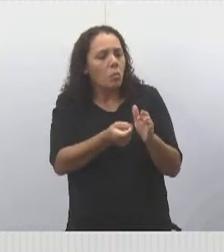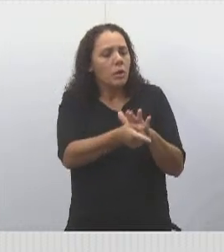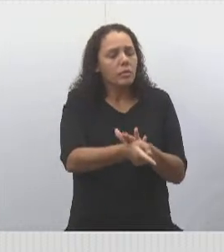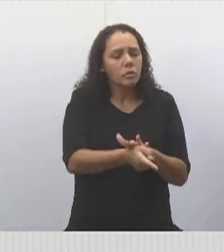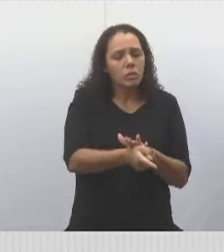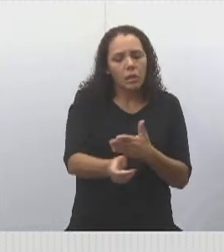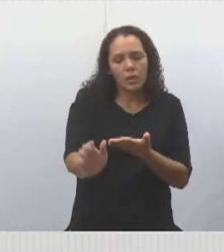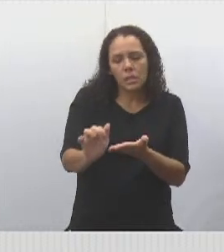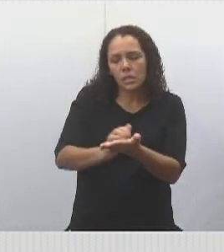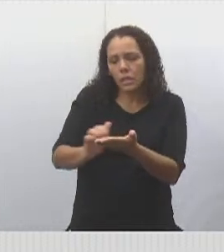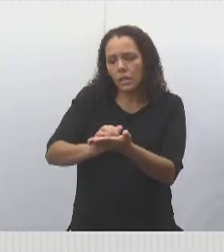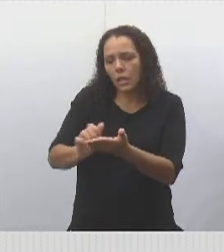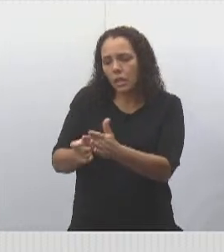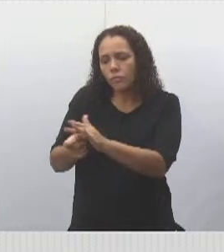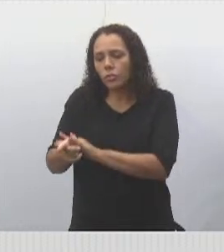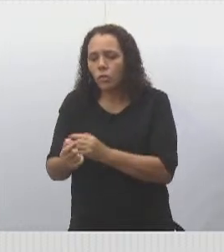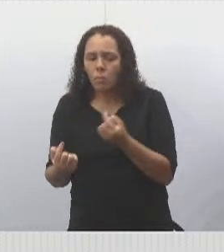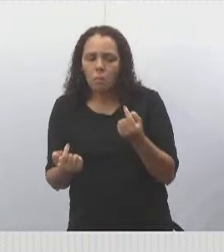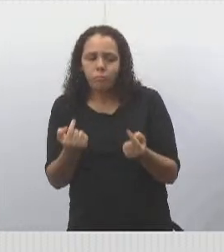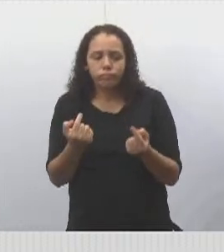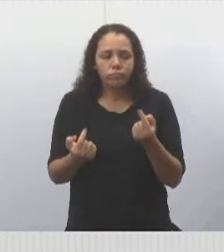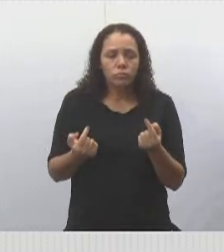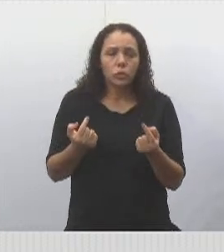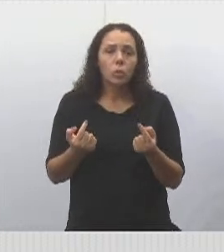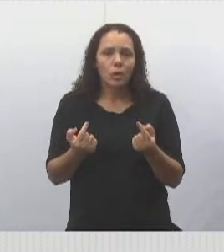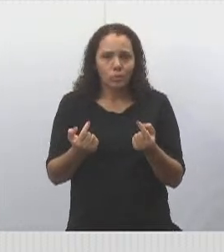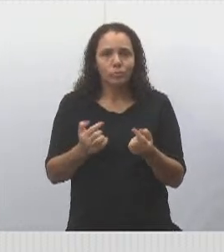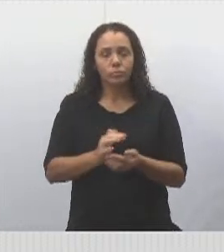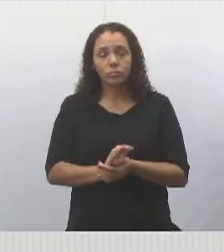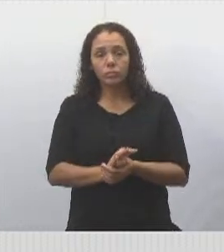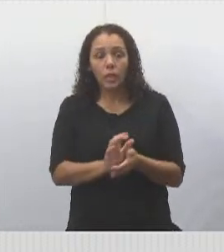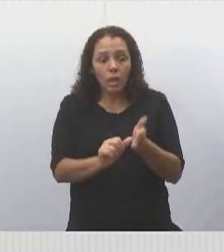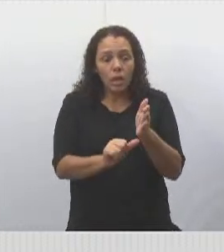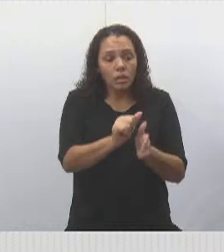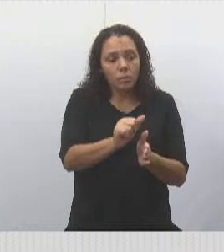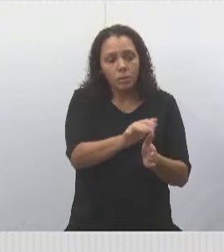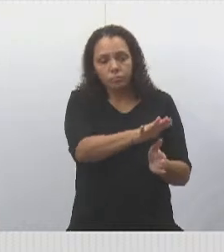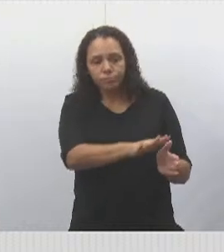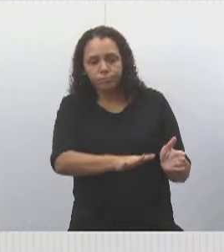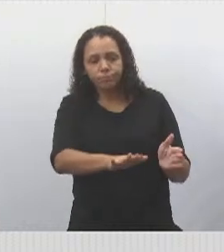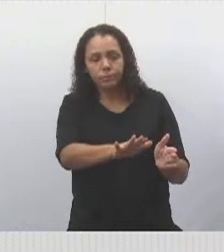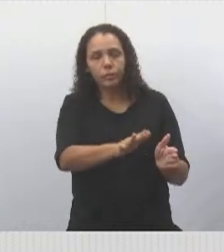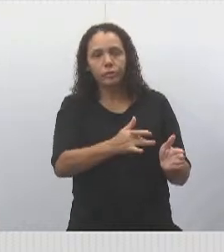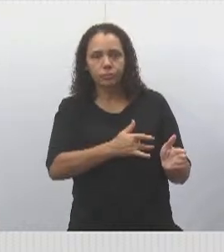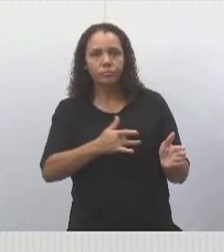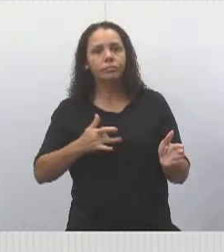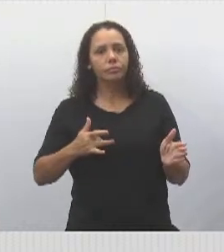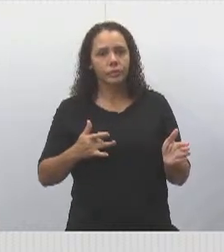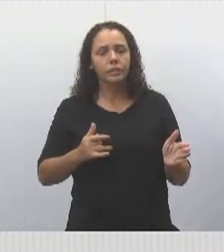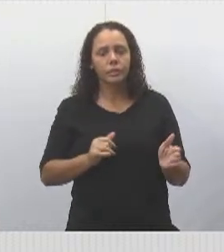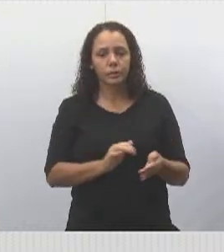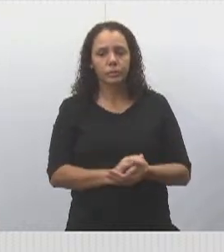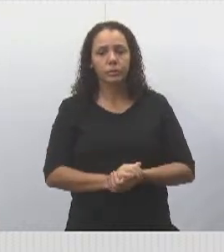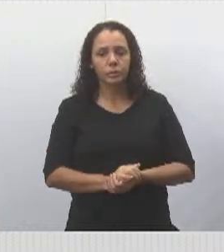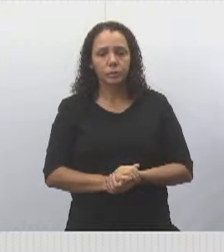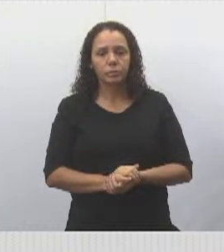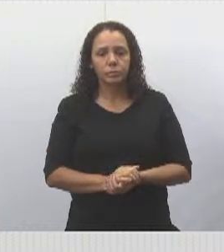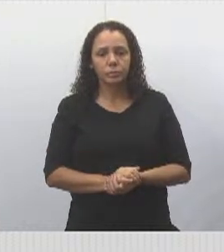né? Quais serão os principais. Primeiramente, a saúde. Pode passar.